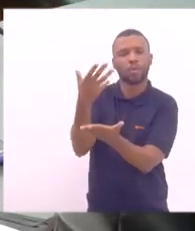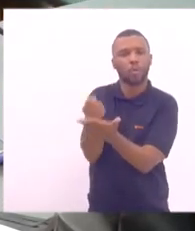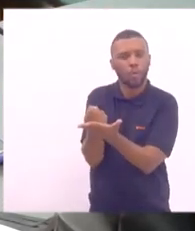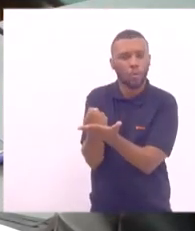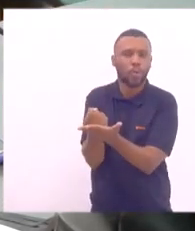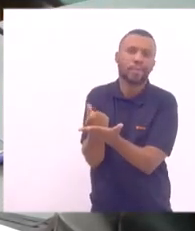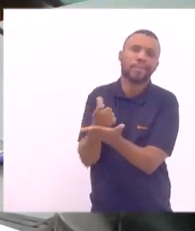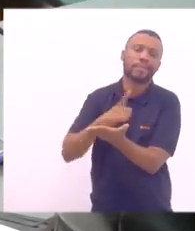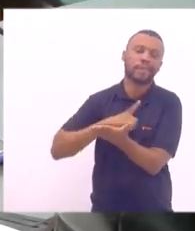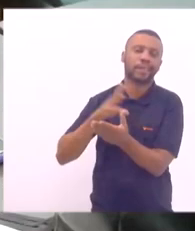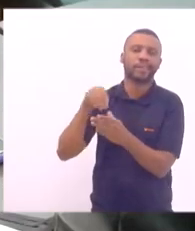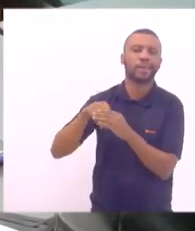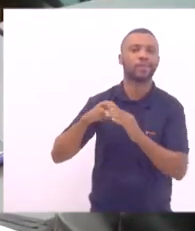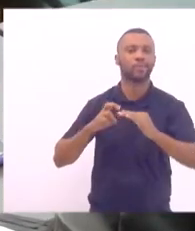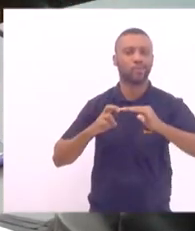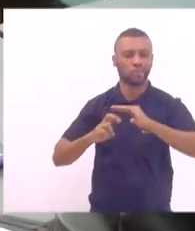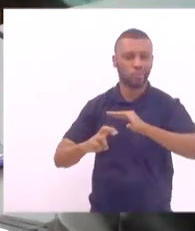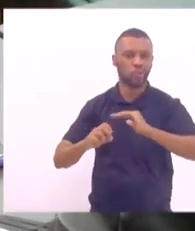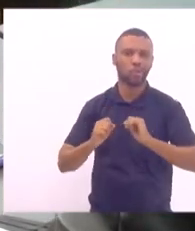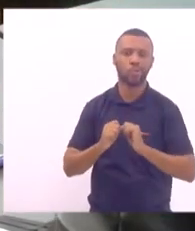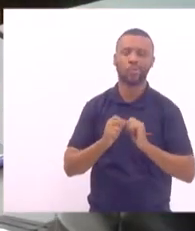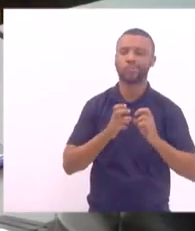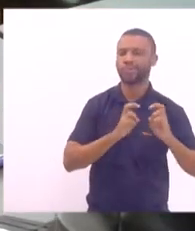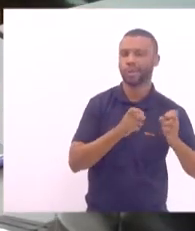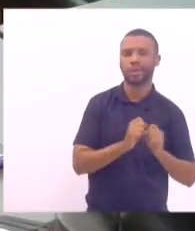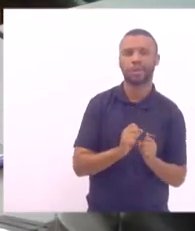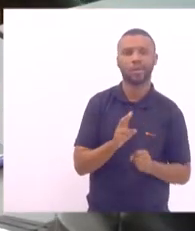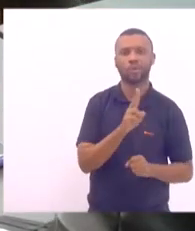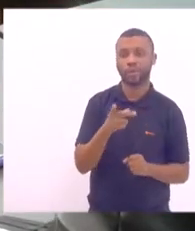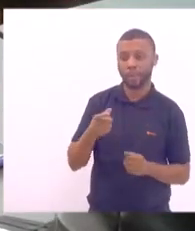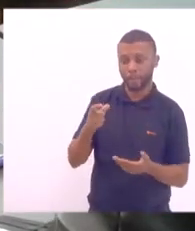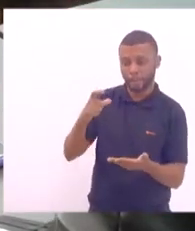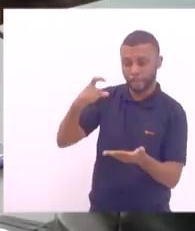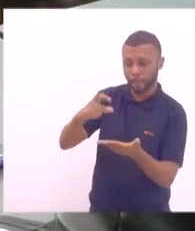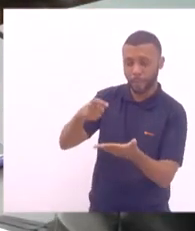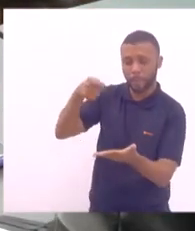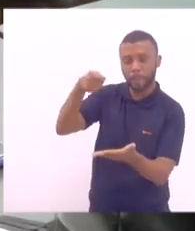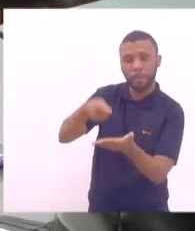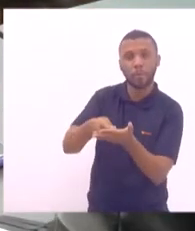do trem, em que o cidadão coloca aquilo ali e utiliza aquilo ali de uma forma